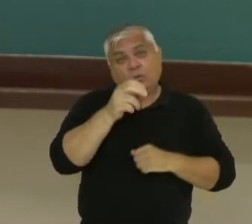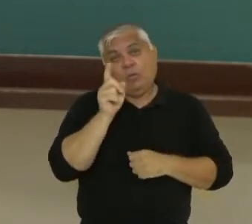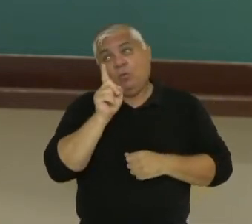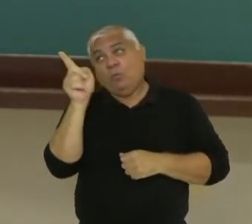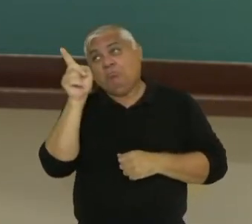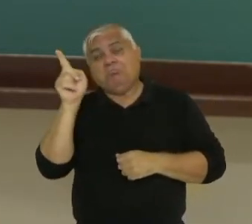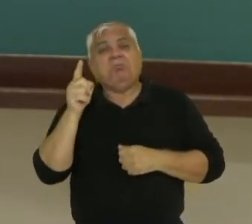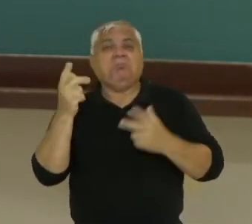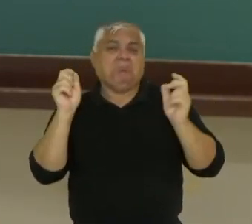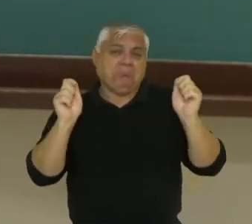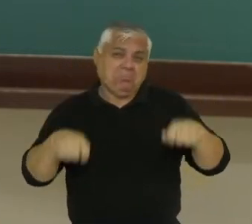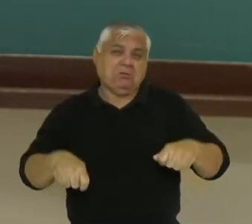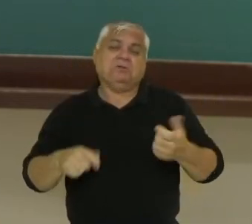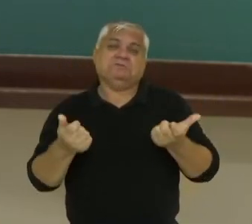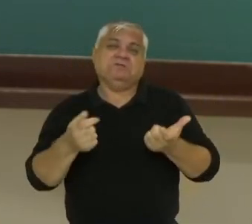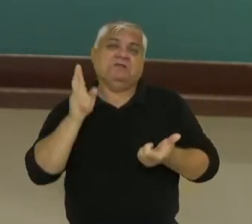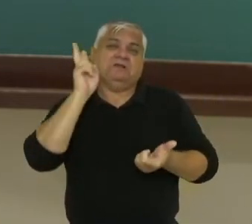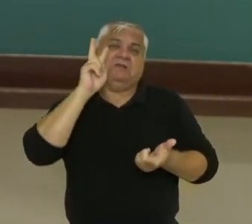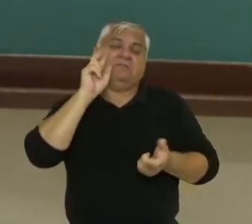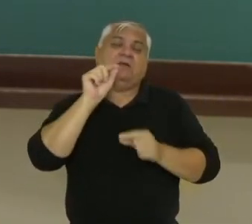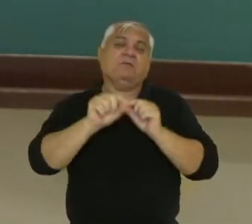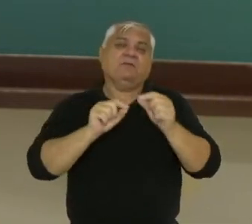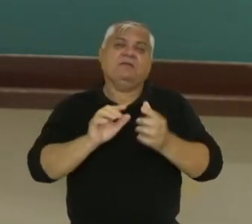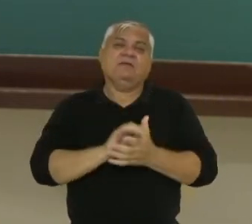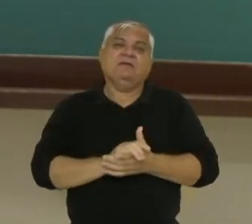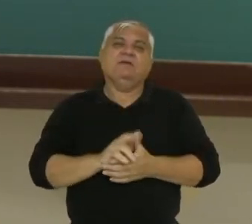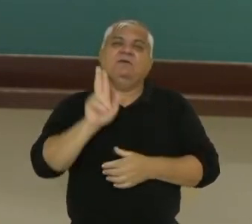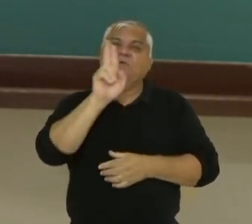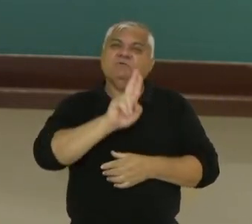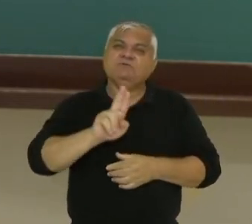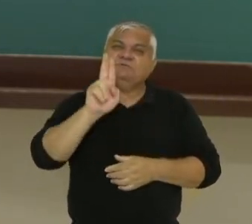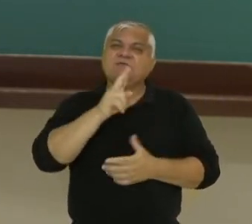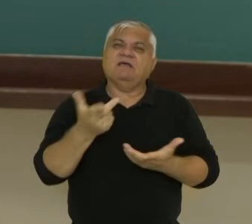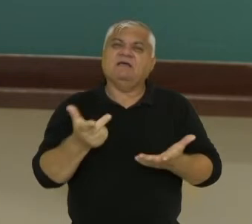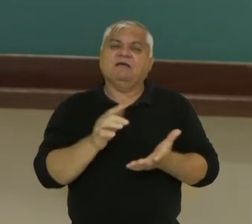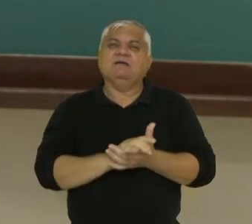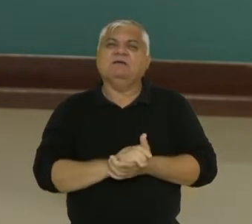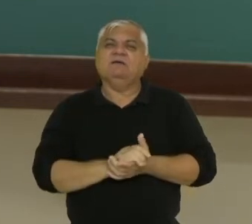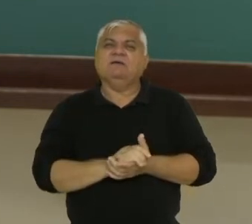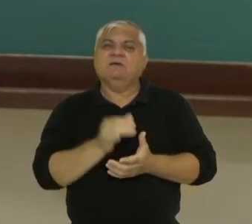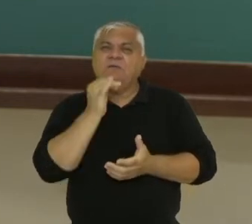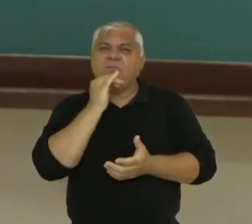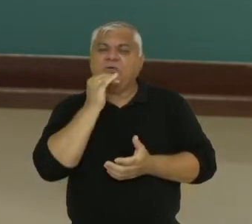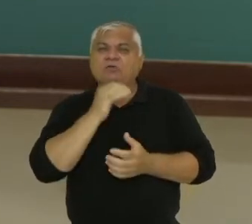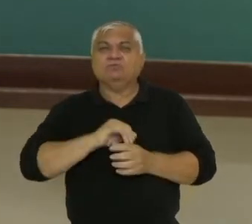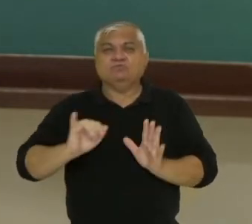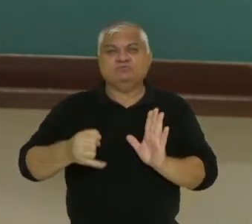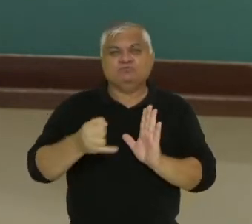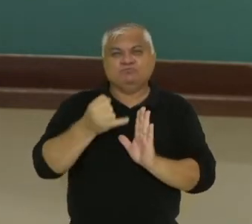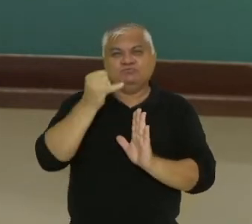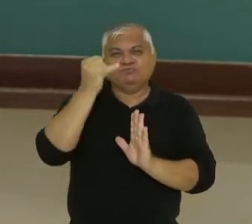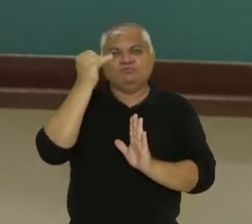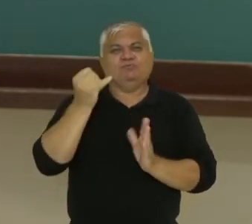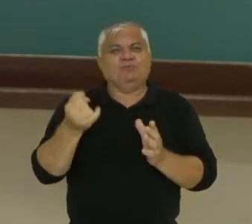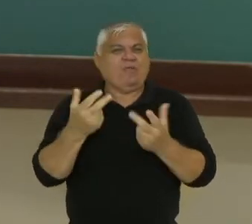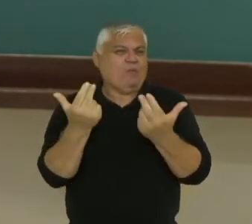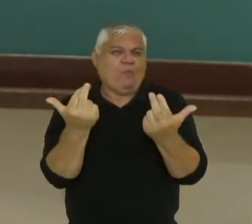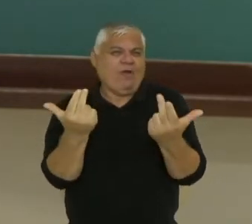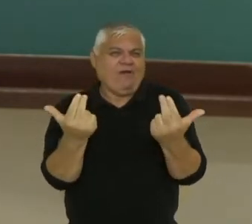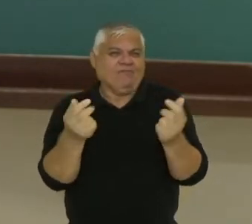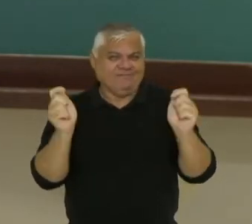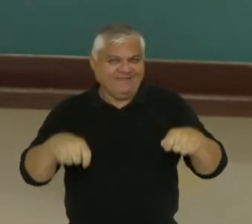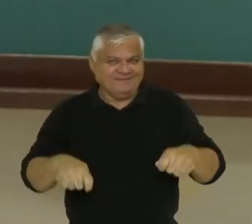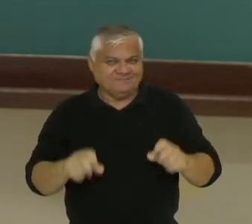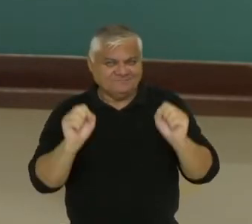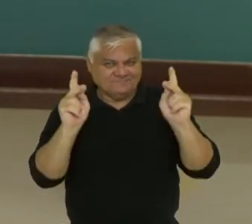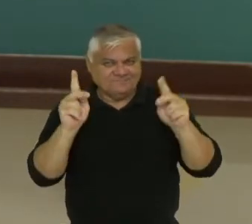caso também pode, quem lembrar, usar o nosso juro composto, que é a mesma maneira de resolver. Tranquilo,